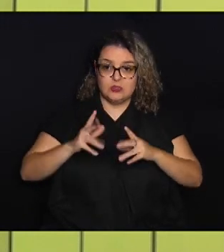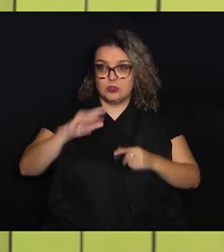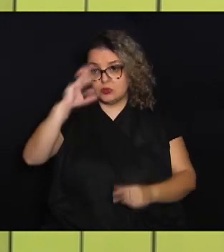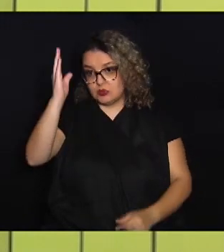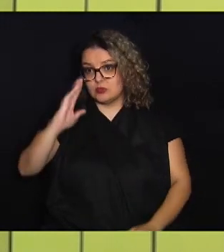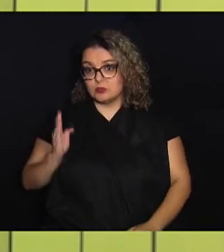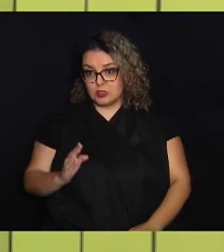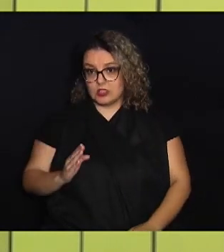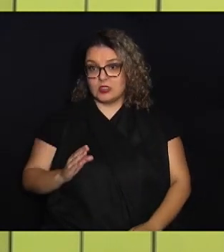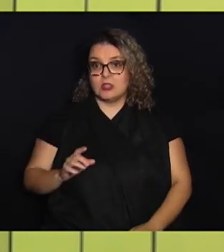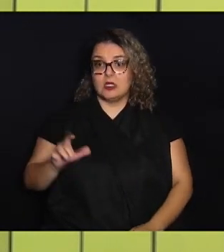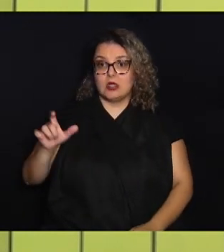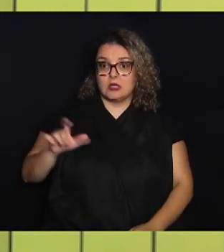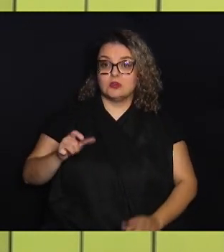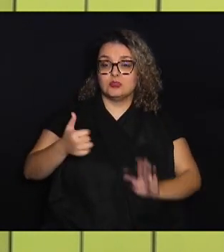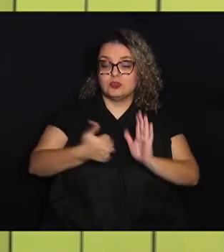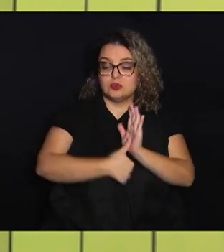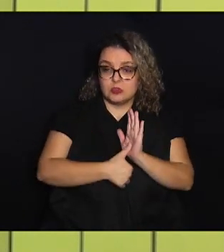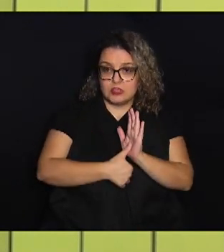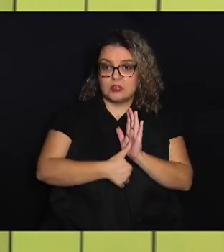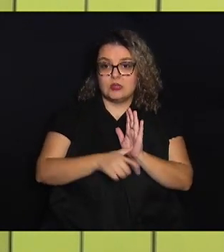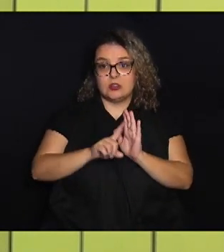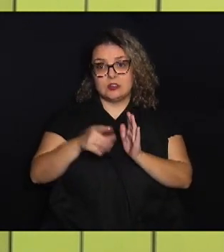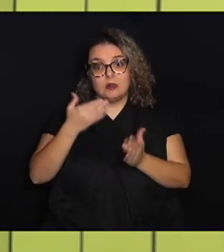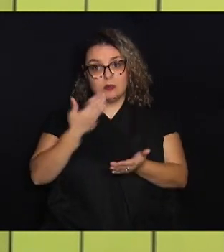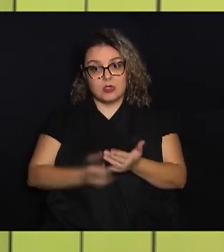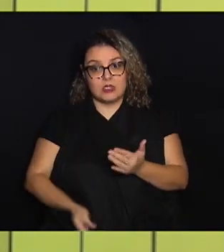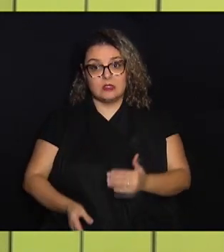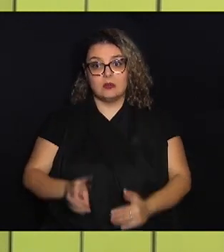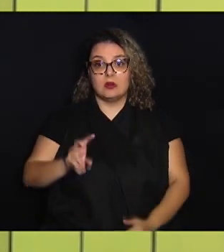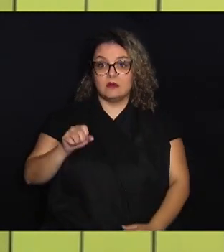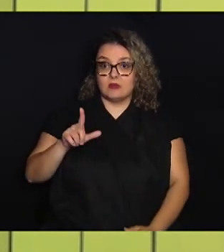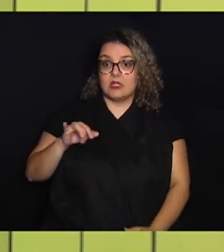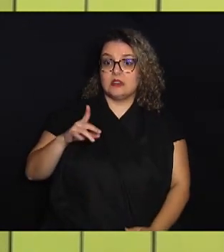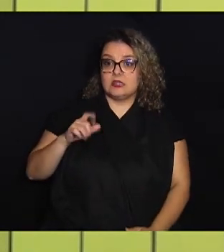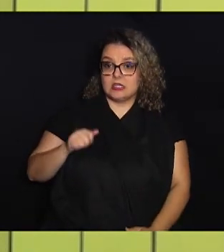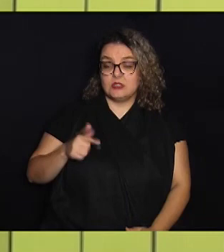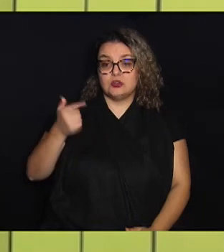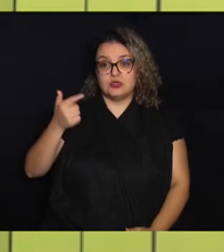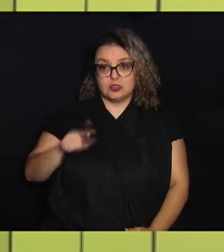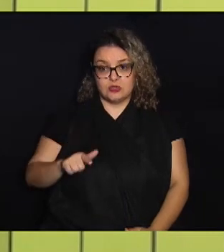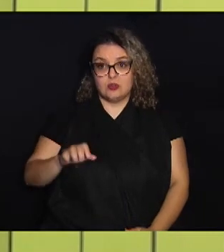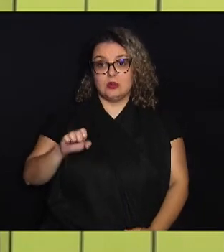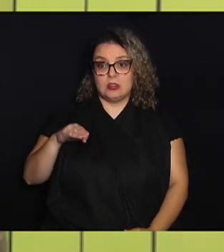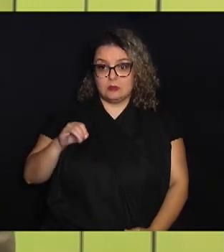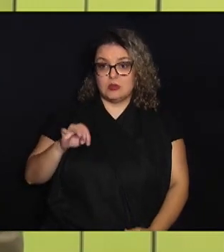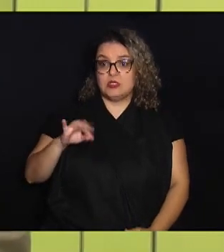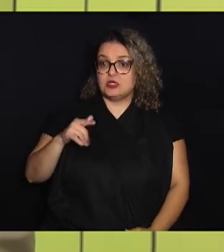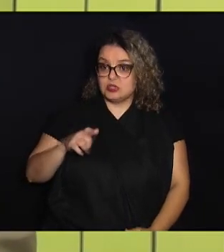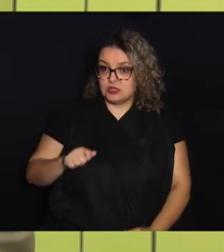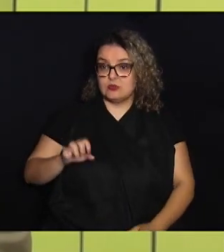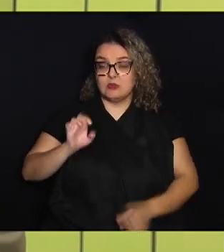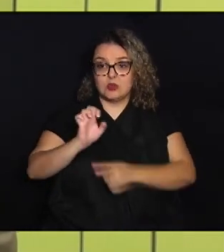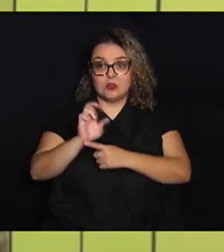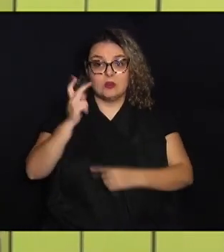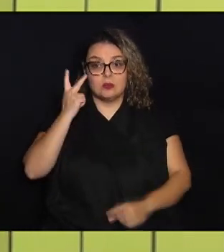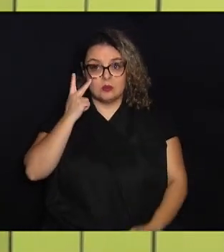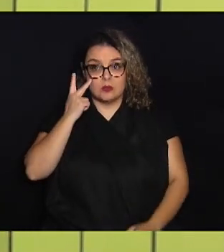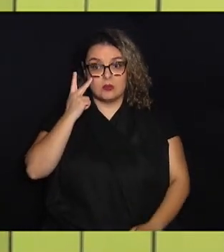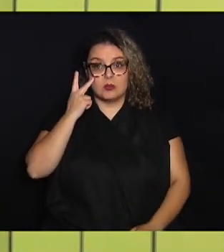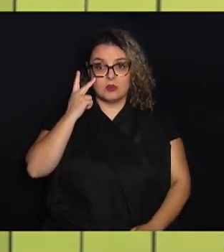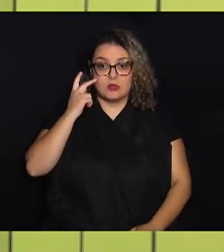Brasil, a carteira de identidade não perdeu a validade, continuará sendo emitida pelo estado de São Paulo.